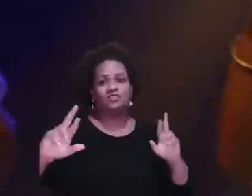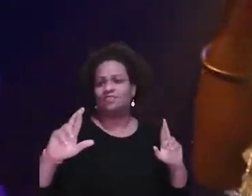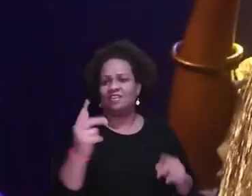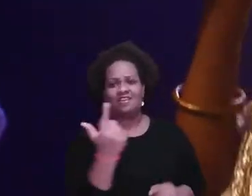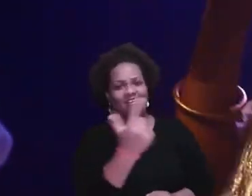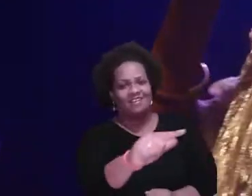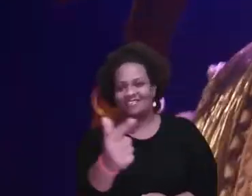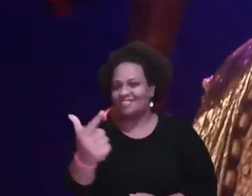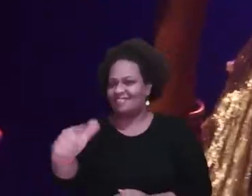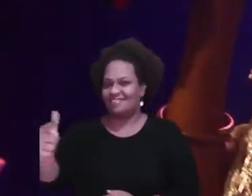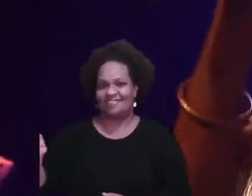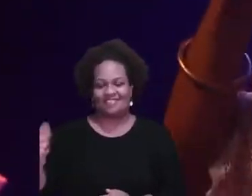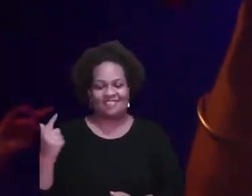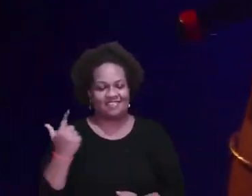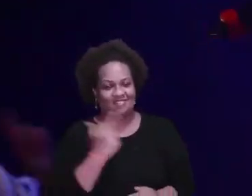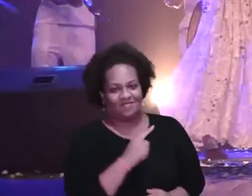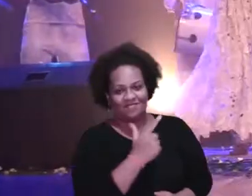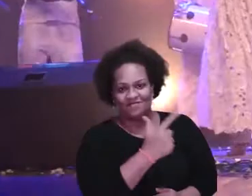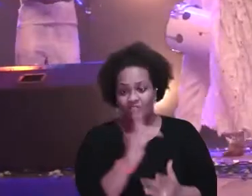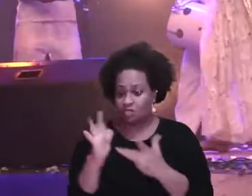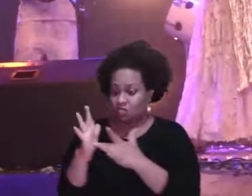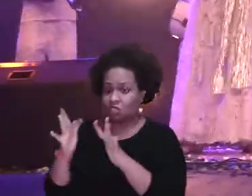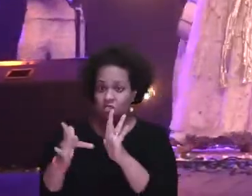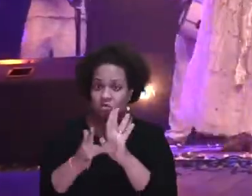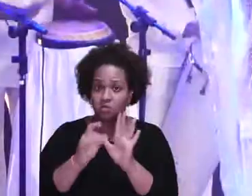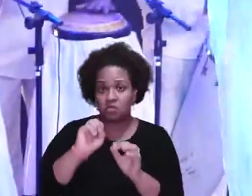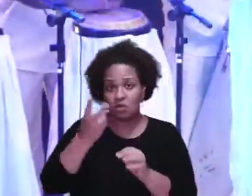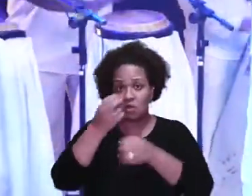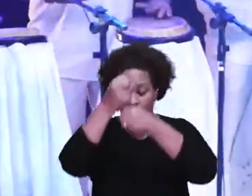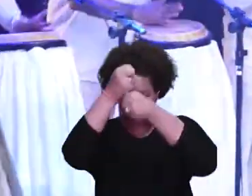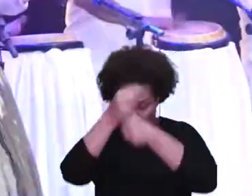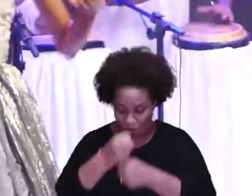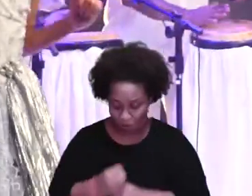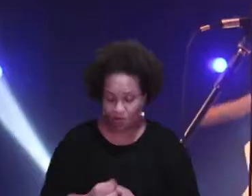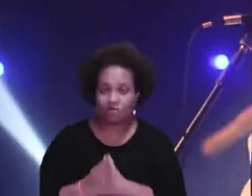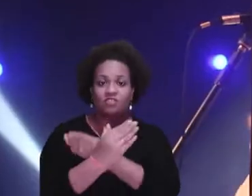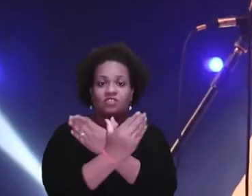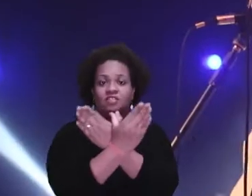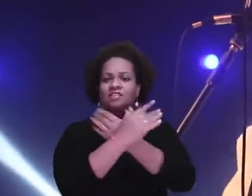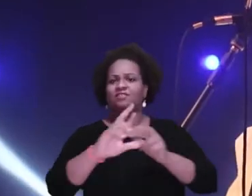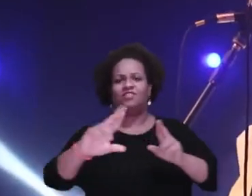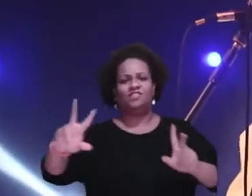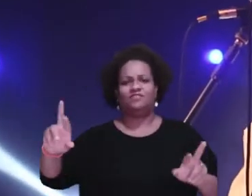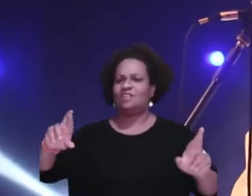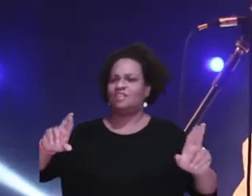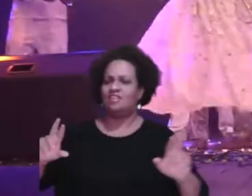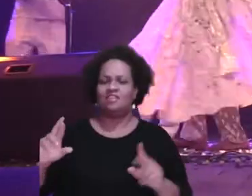pode sempre gosta Lar dedos o